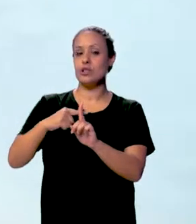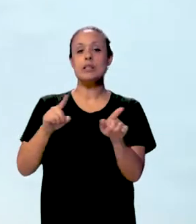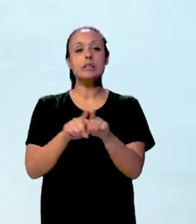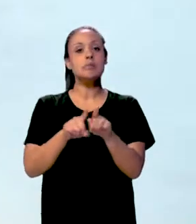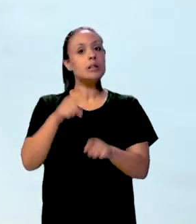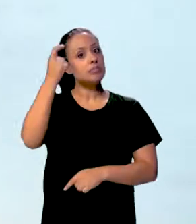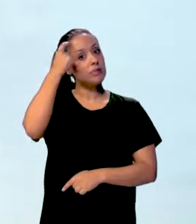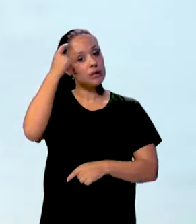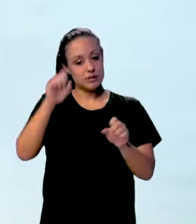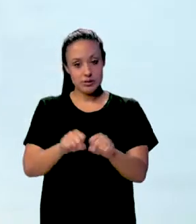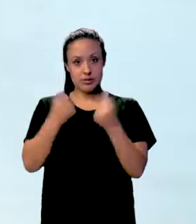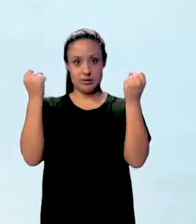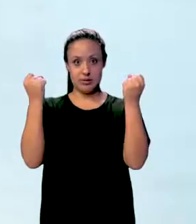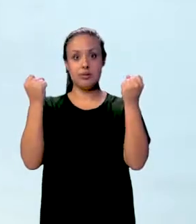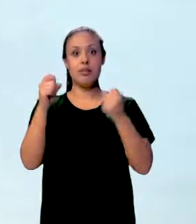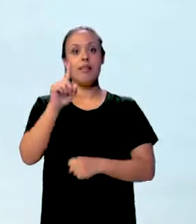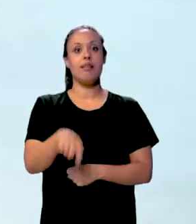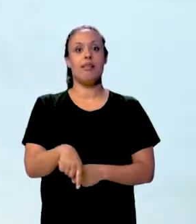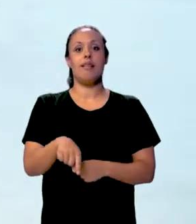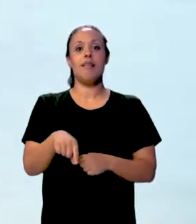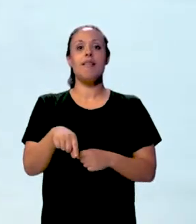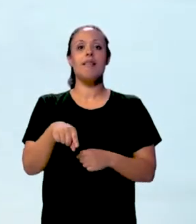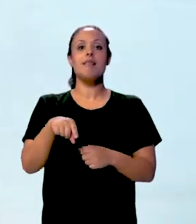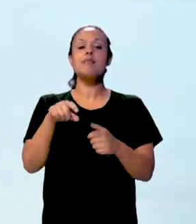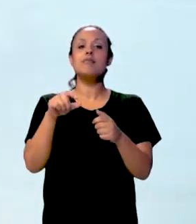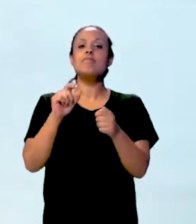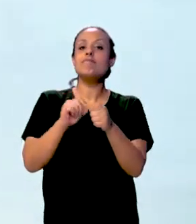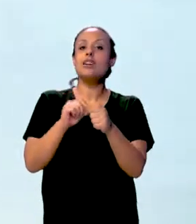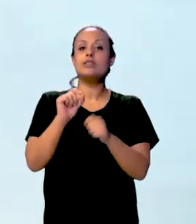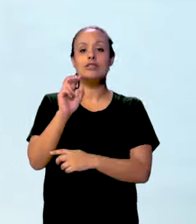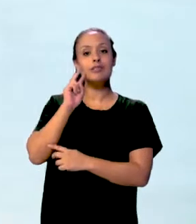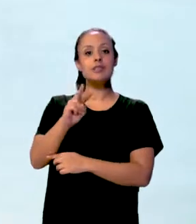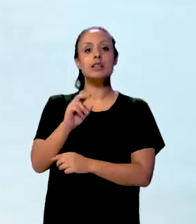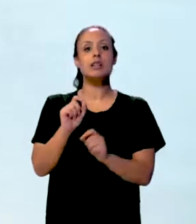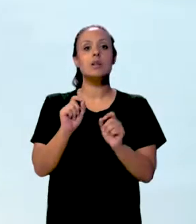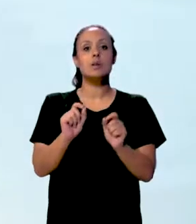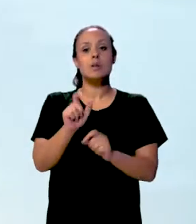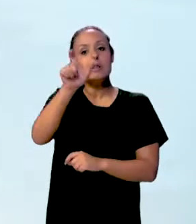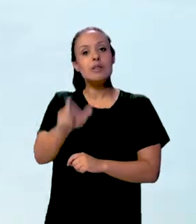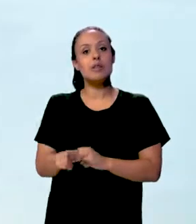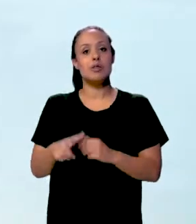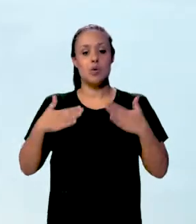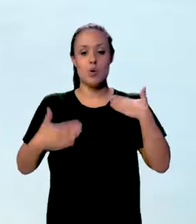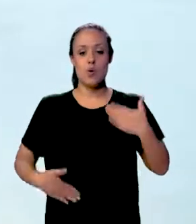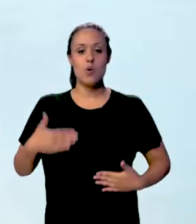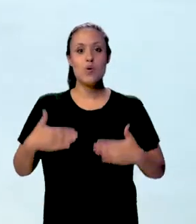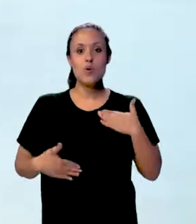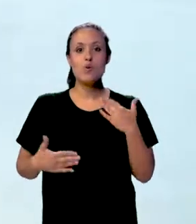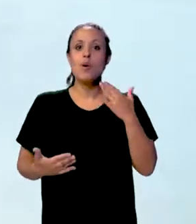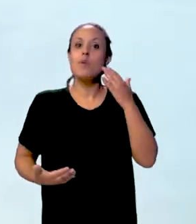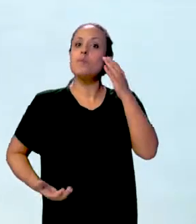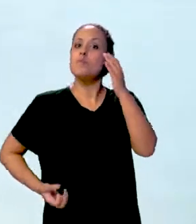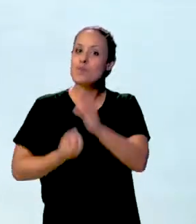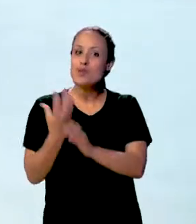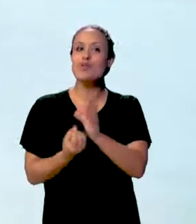muito positivamente, e pensando também que descolonização do pensamento é descolonização do corpo que produz, né? Então